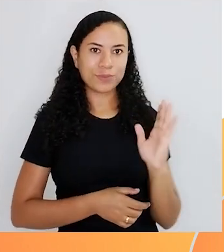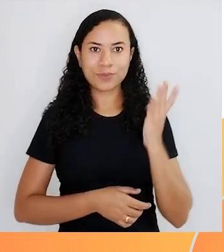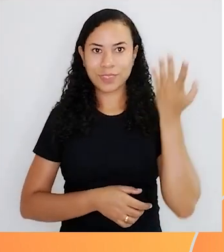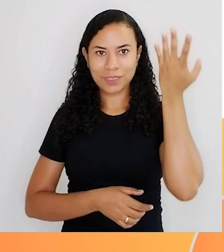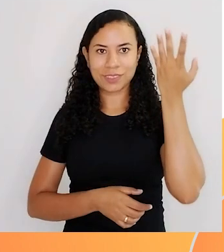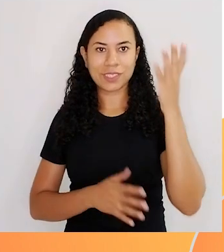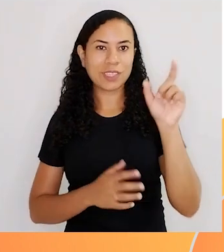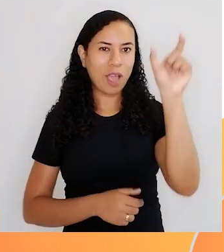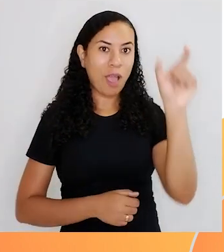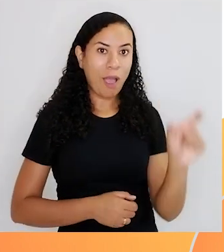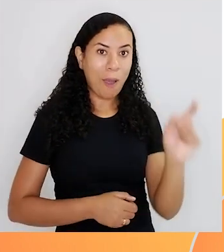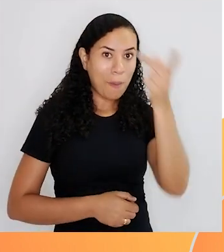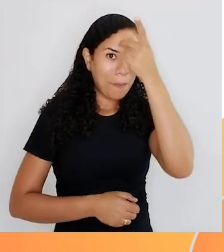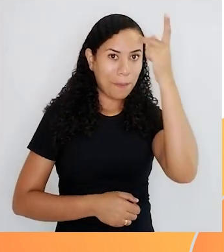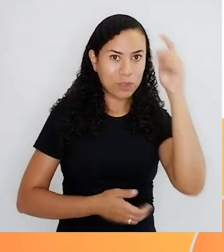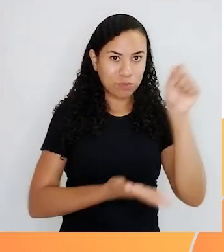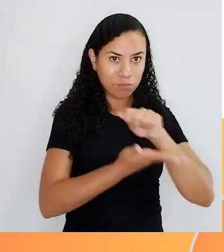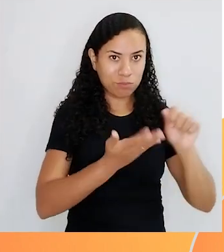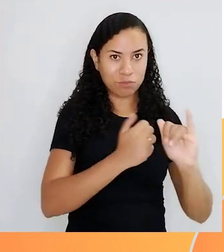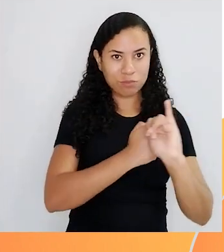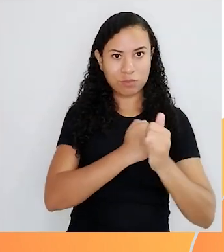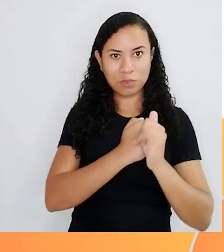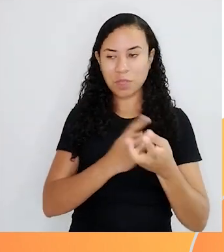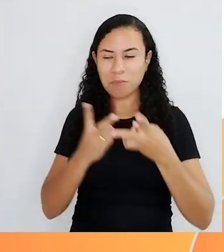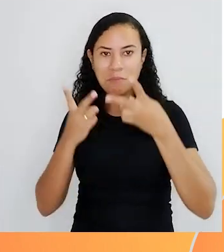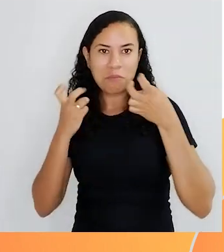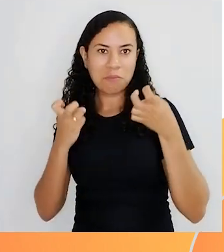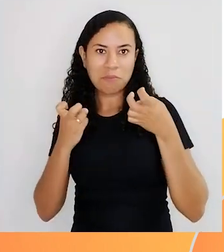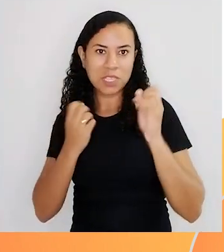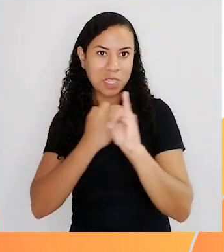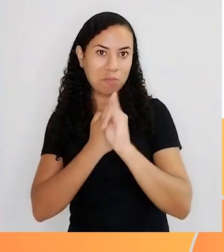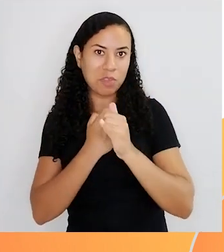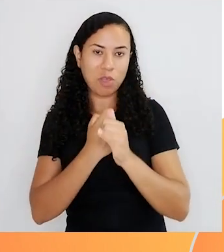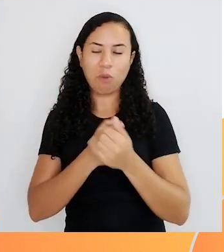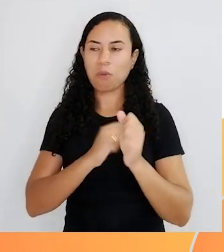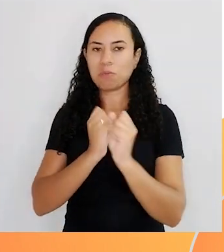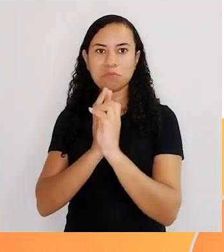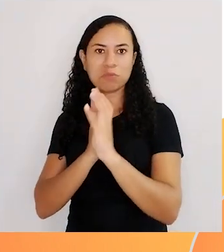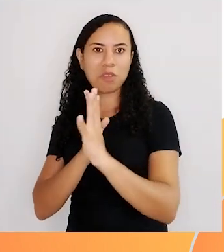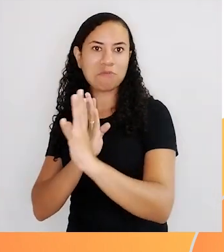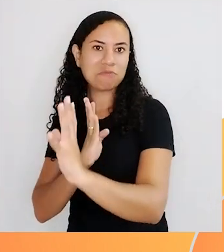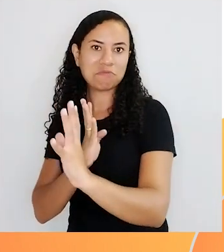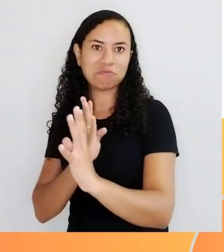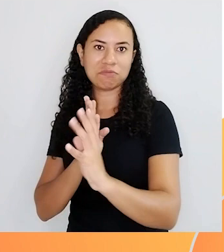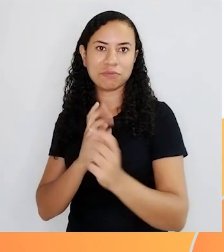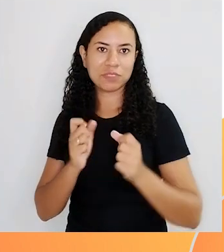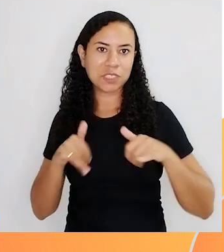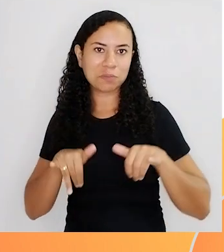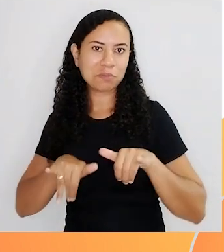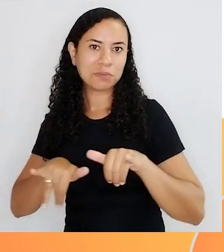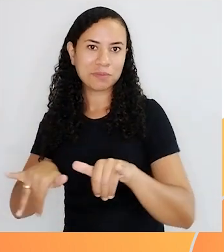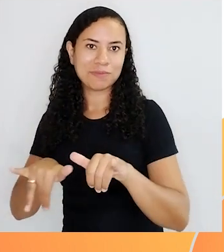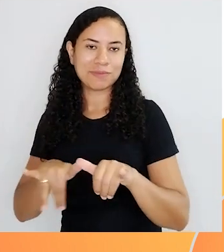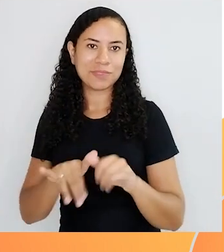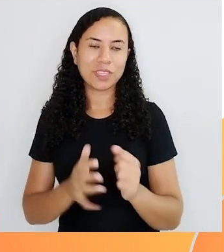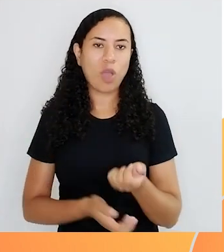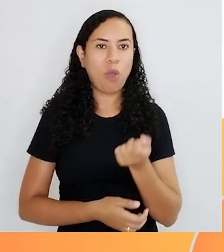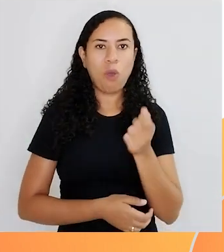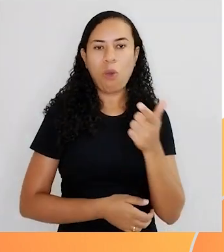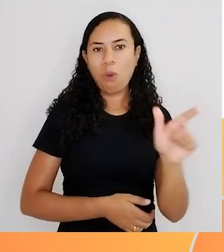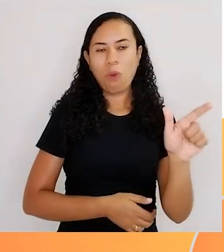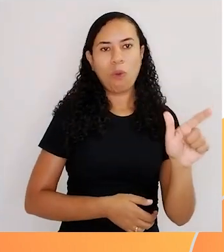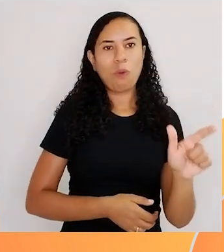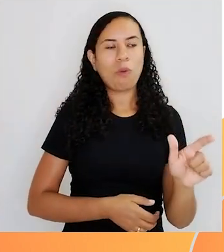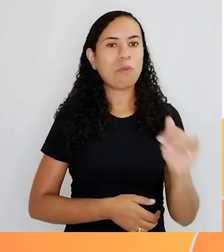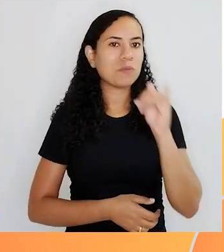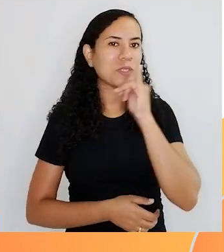em situações diárias. Ele vê uma crônica numa fila de um supermercado, ele vê uma crônica, a possibilidade de uma